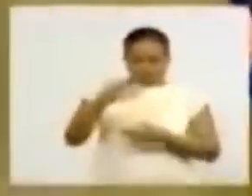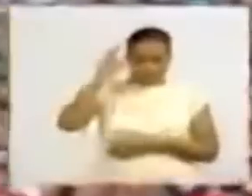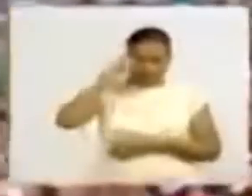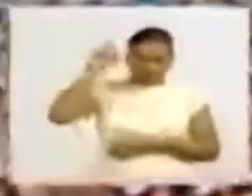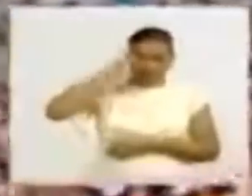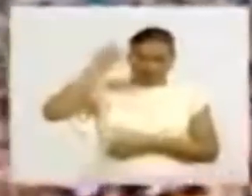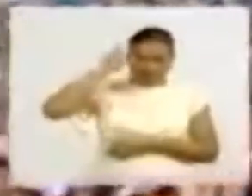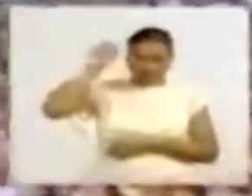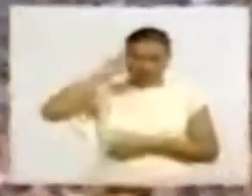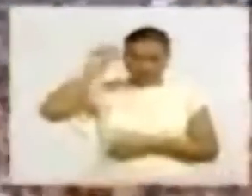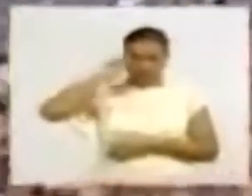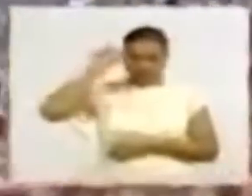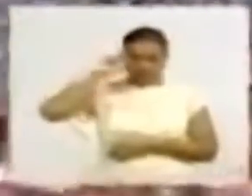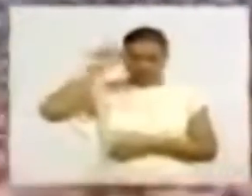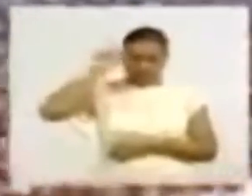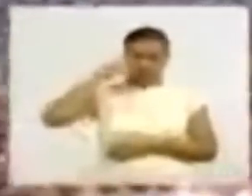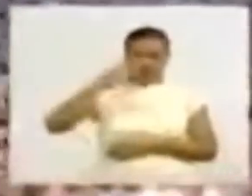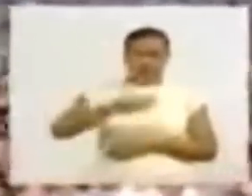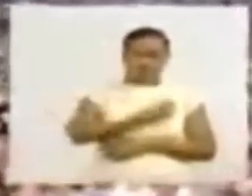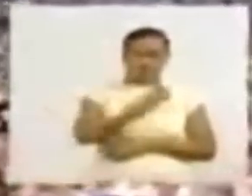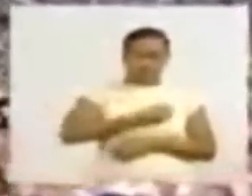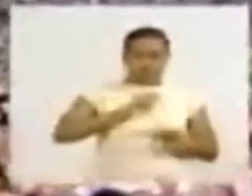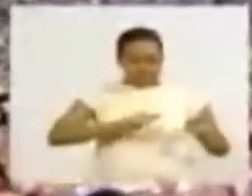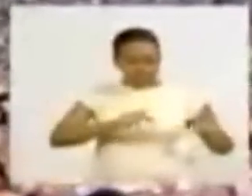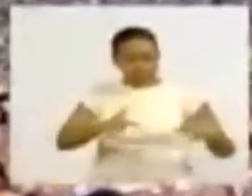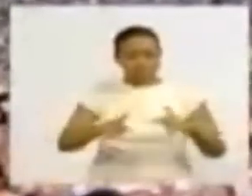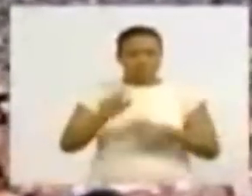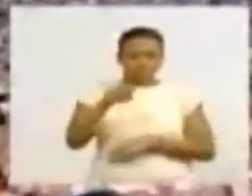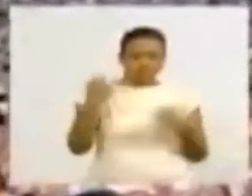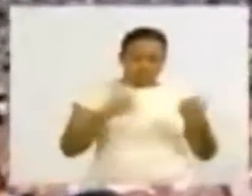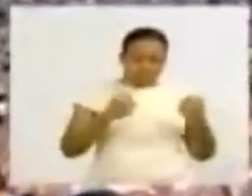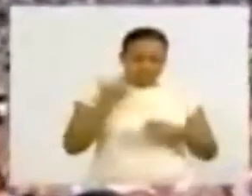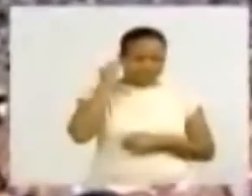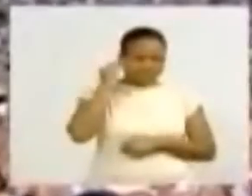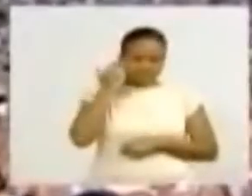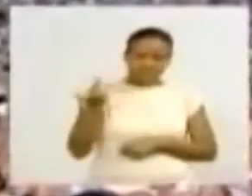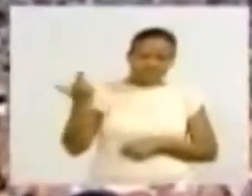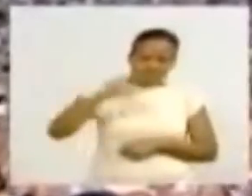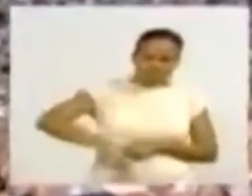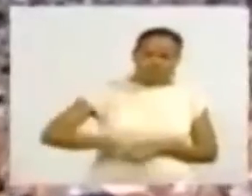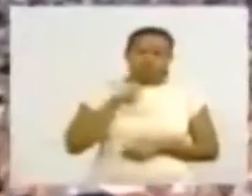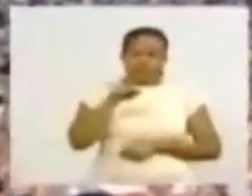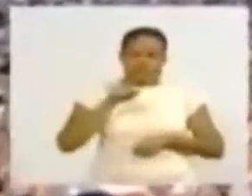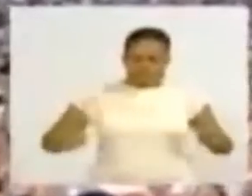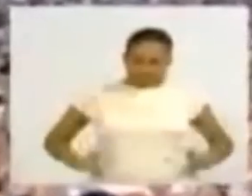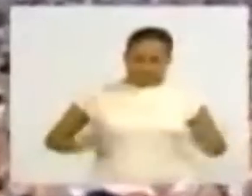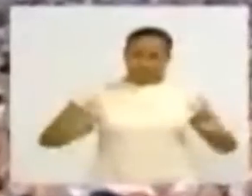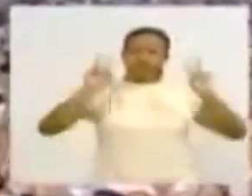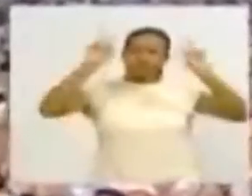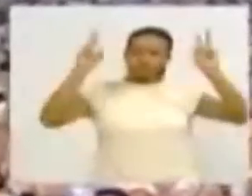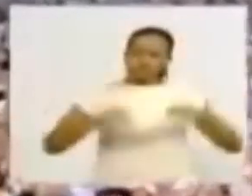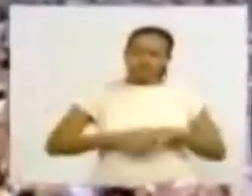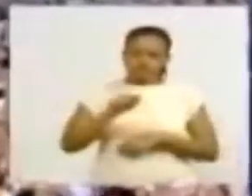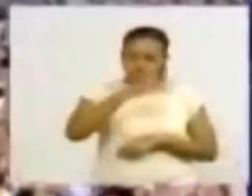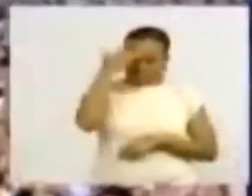lida do seu dia a dia, na luta da sua vida, você precisa redescobrir o seu valor como